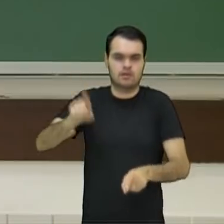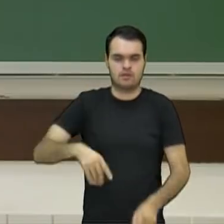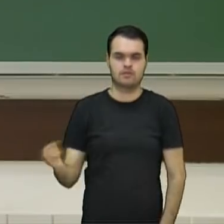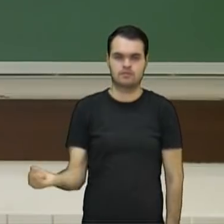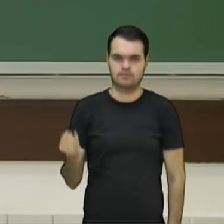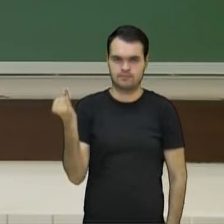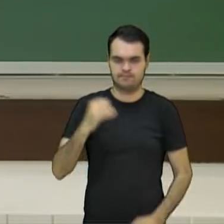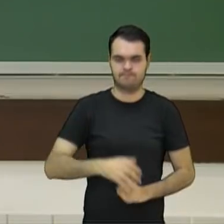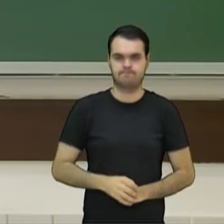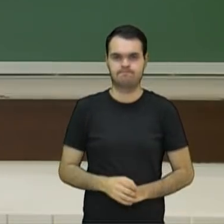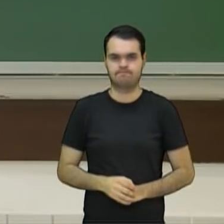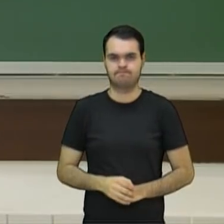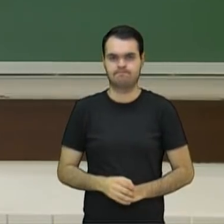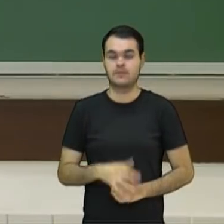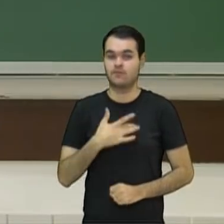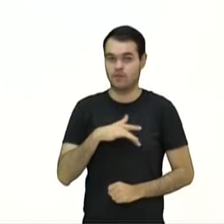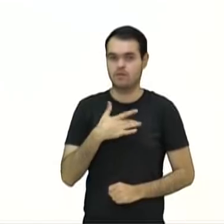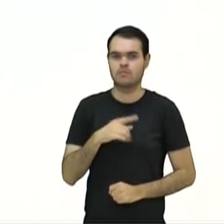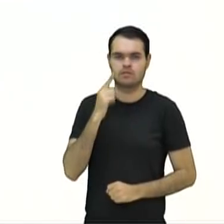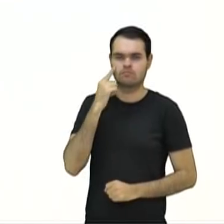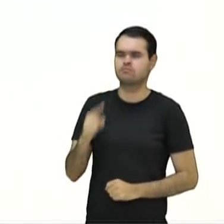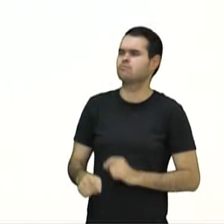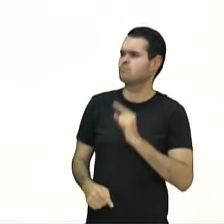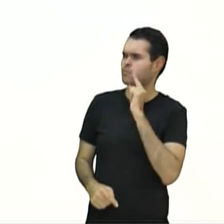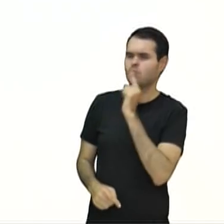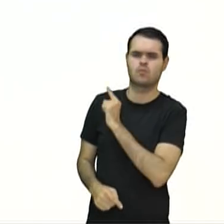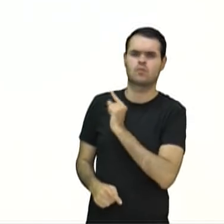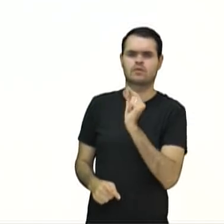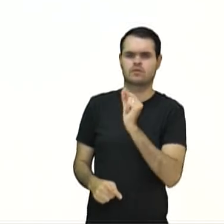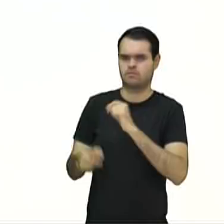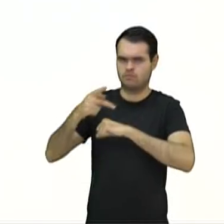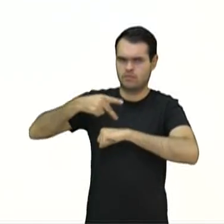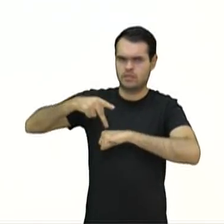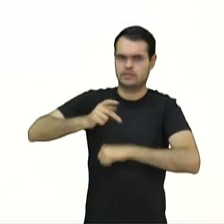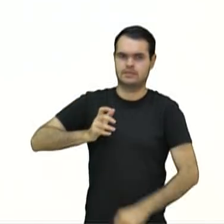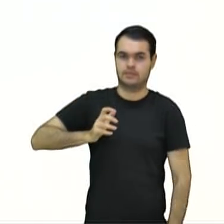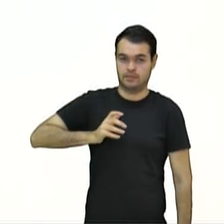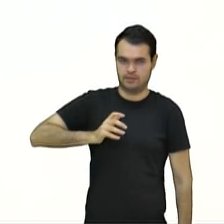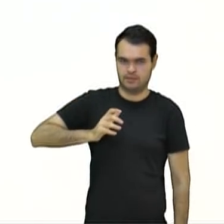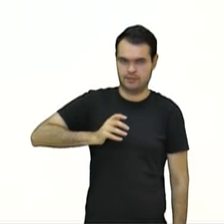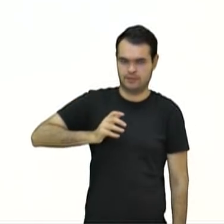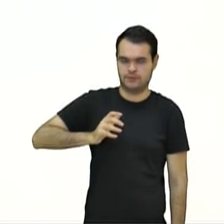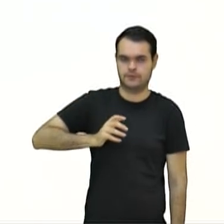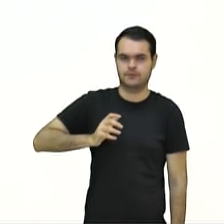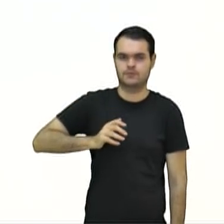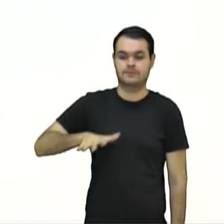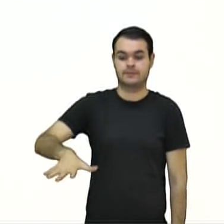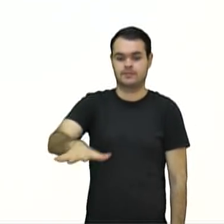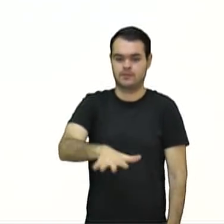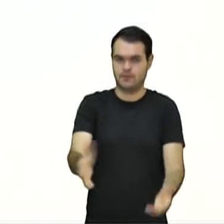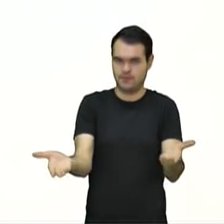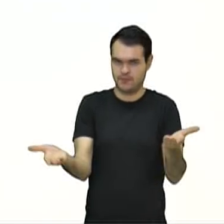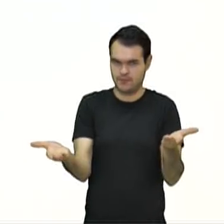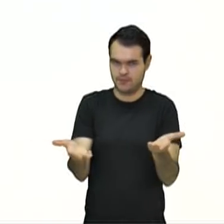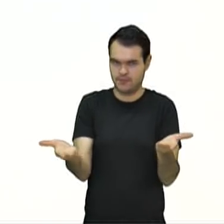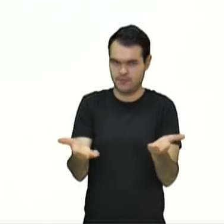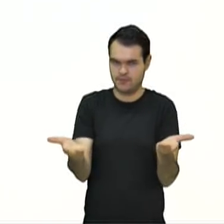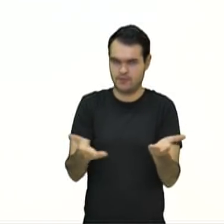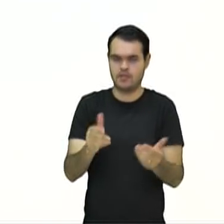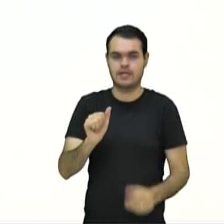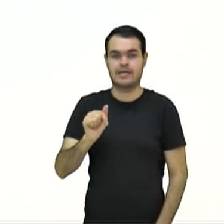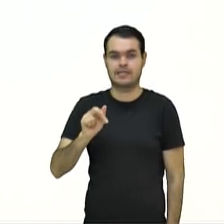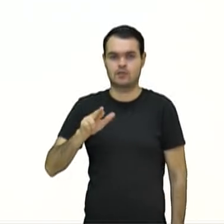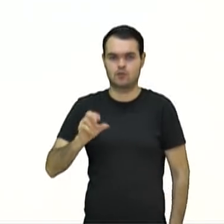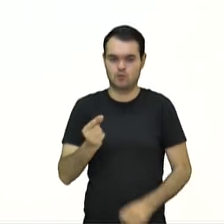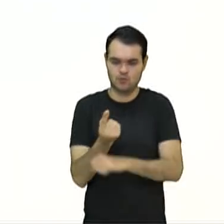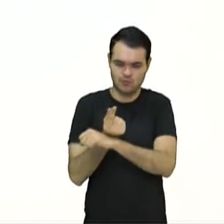importante. Vale a pena, então, a gente pensar que, nos países ricos, no cenário atual, o agronegócio